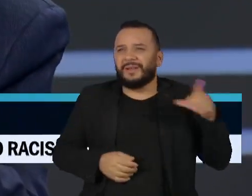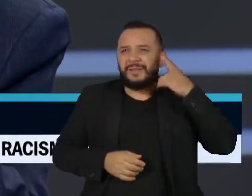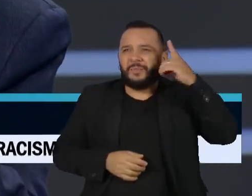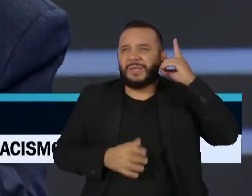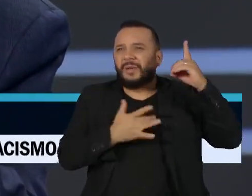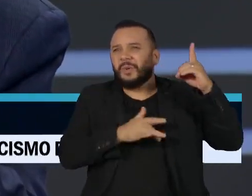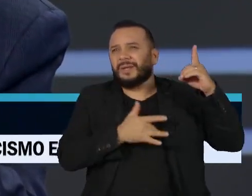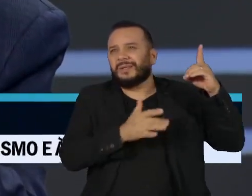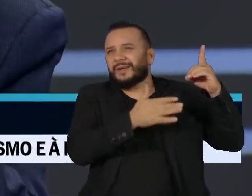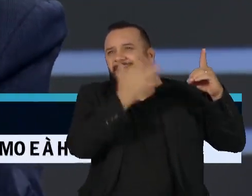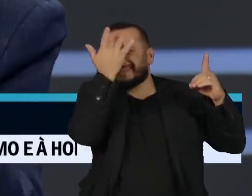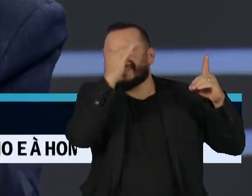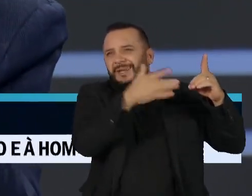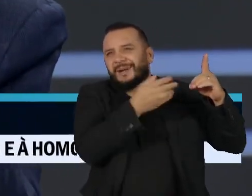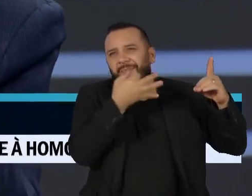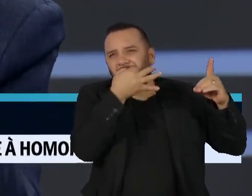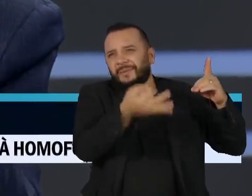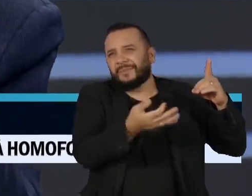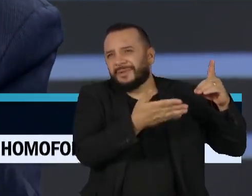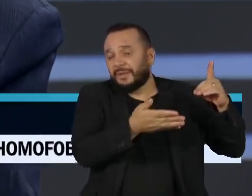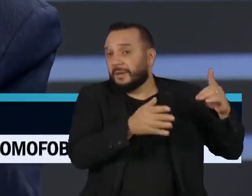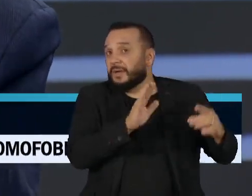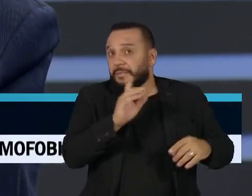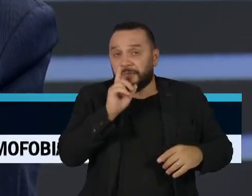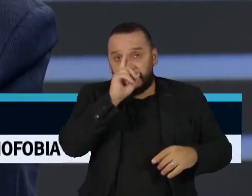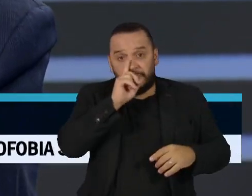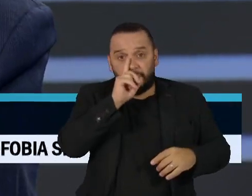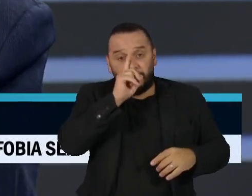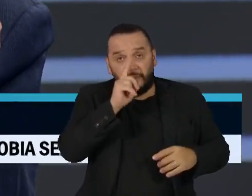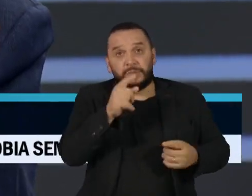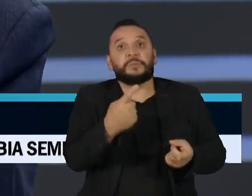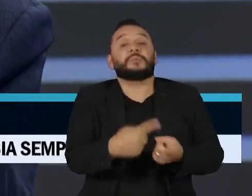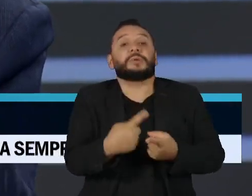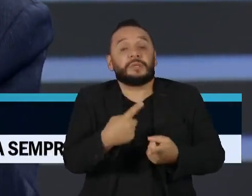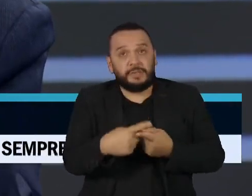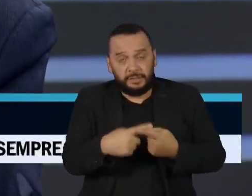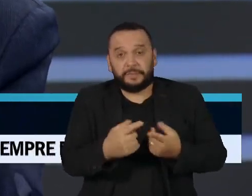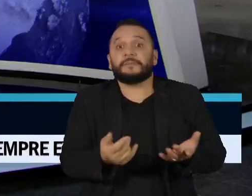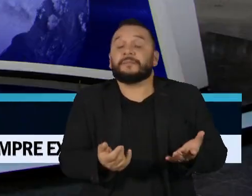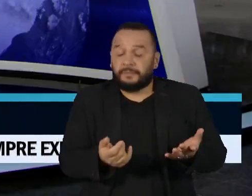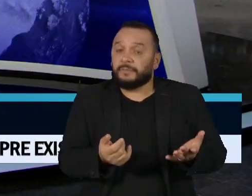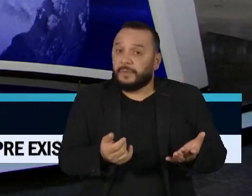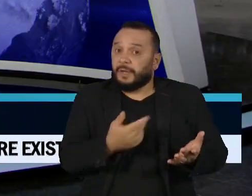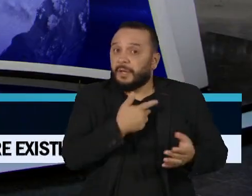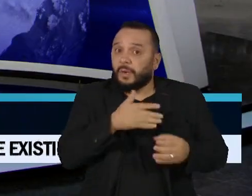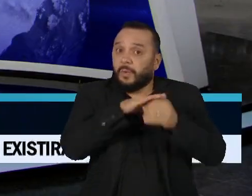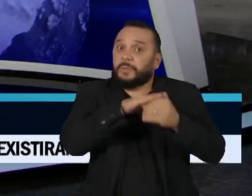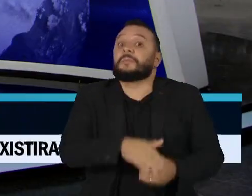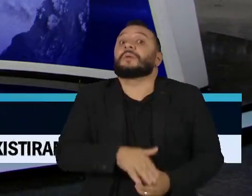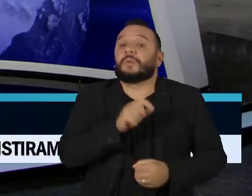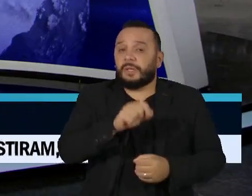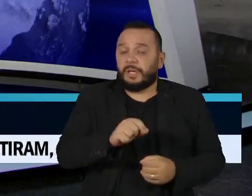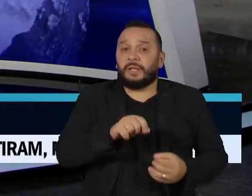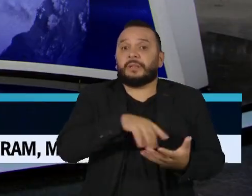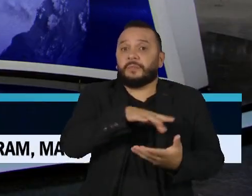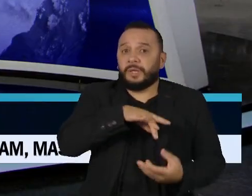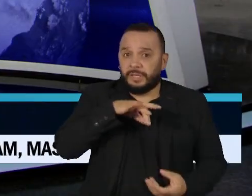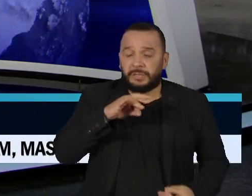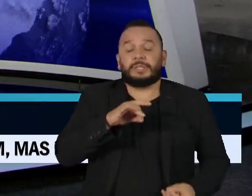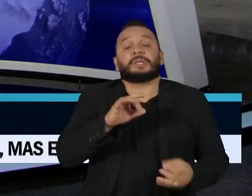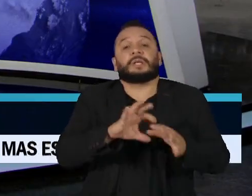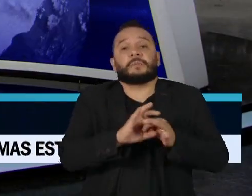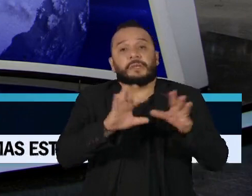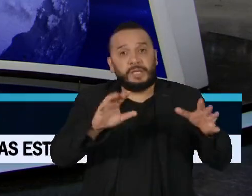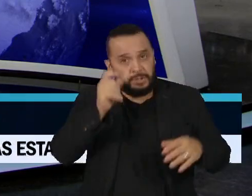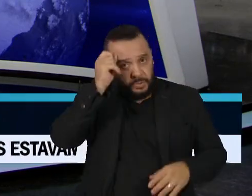né? Agora, mas perigoso, as democracias, as liberdades e a cultura. Agora, o que chama atenção é a